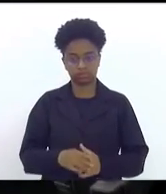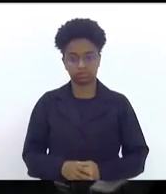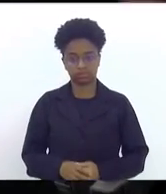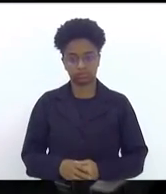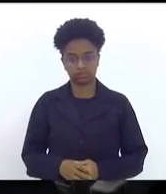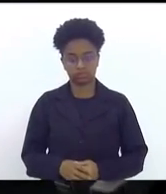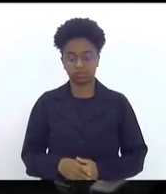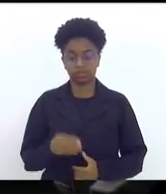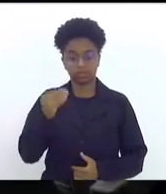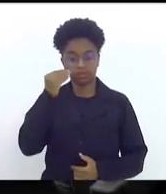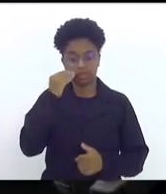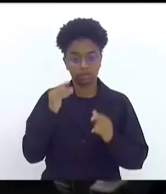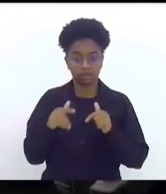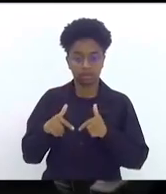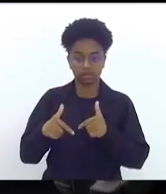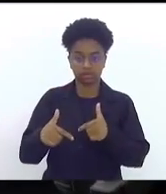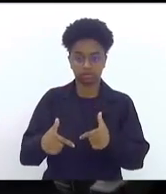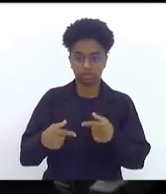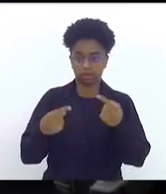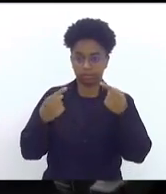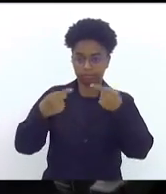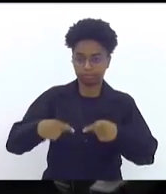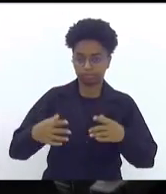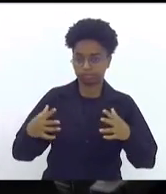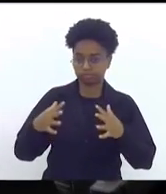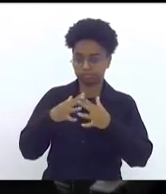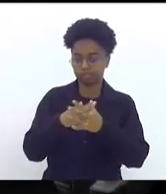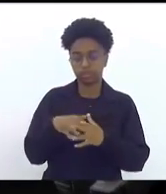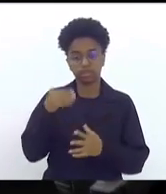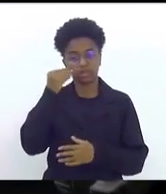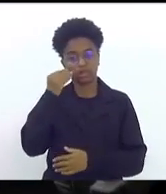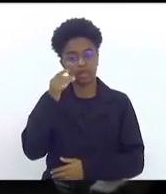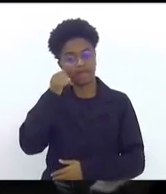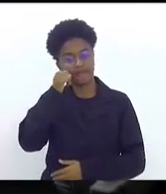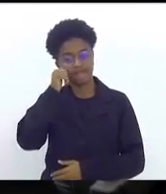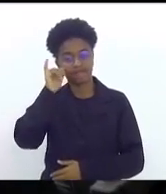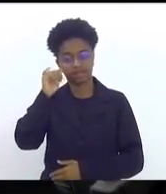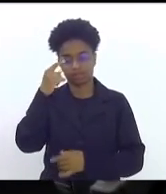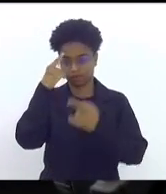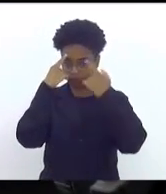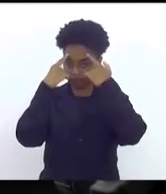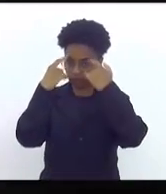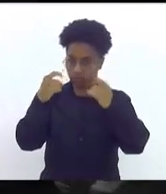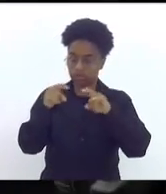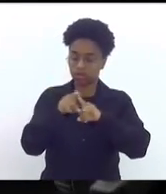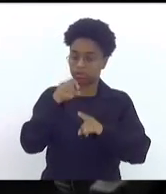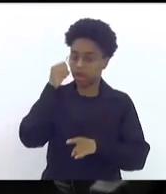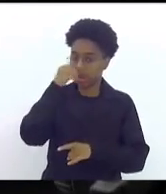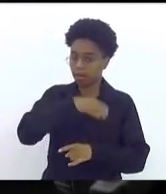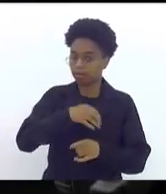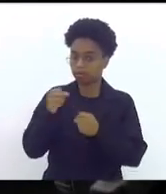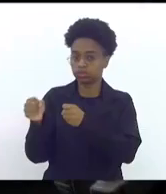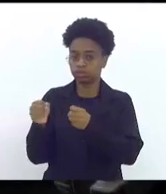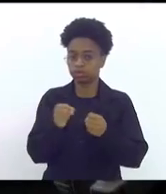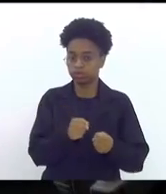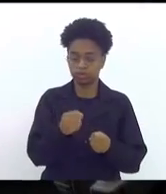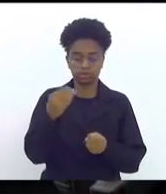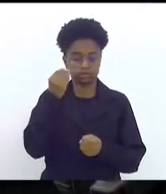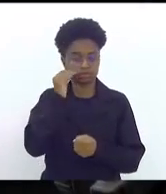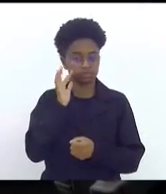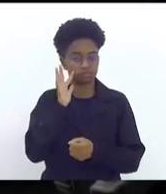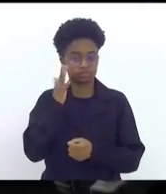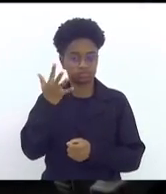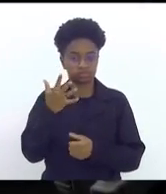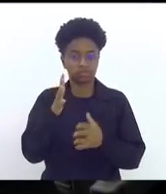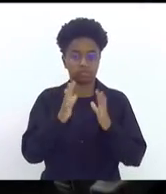Estado para intervir na conflitividade a fim de evitar, de um modo geral, a violência e o abuso do poder como forma de solucionar